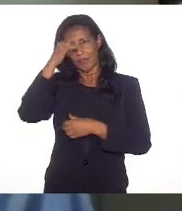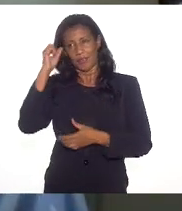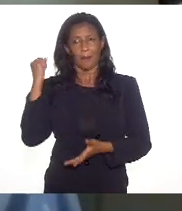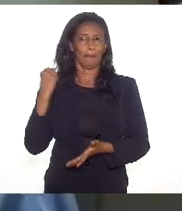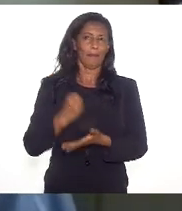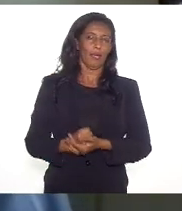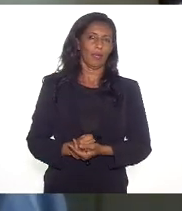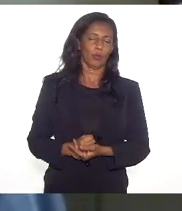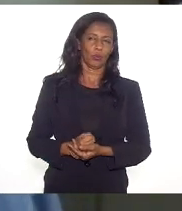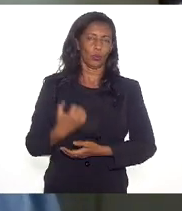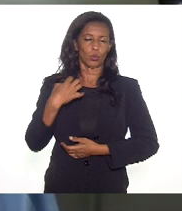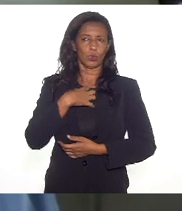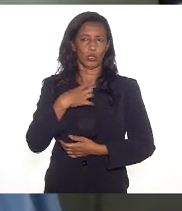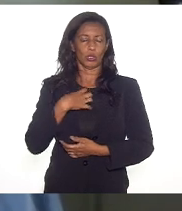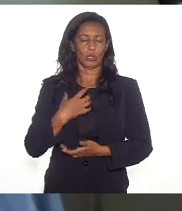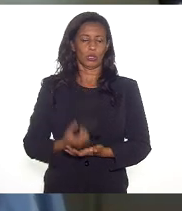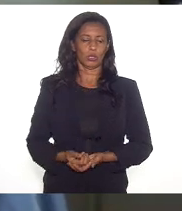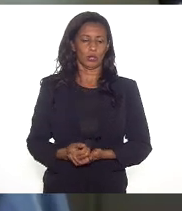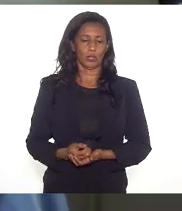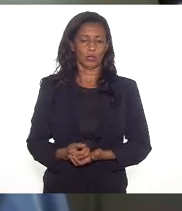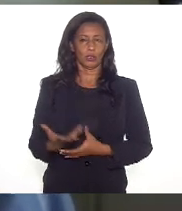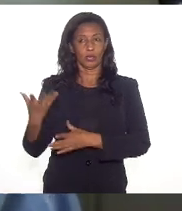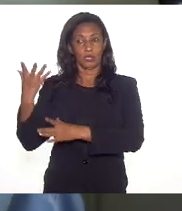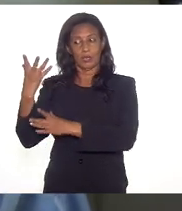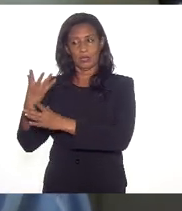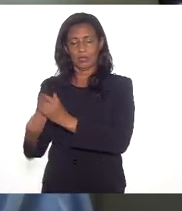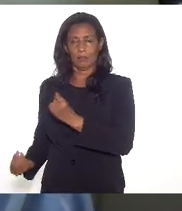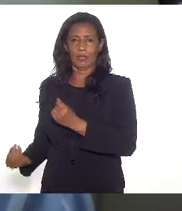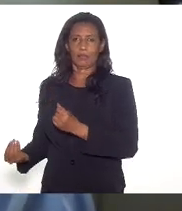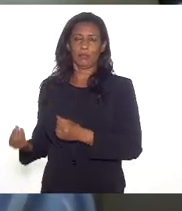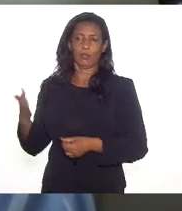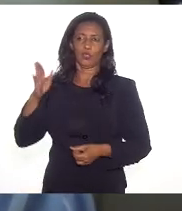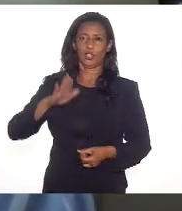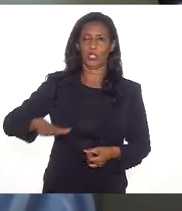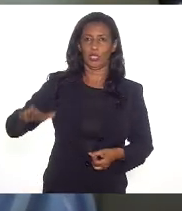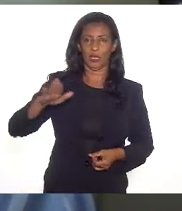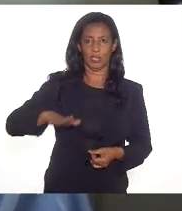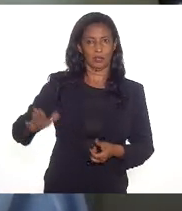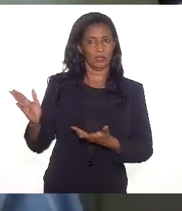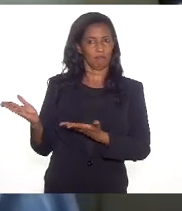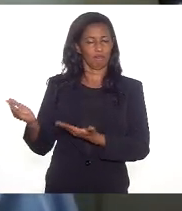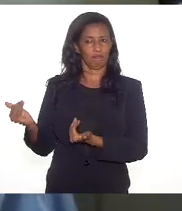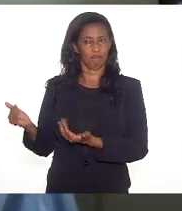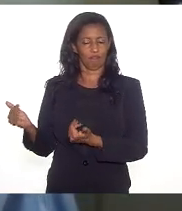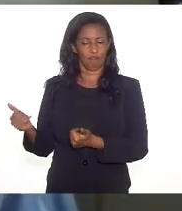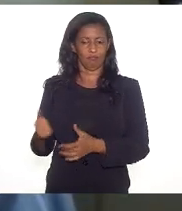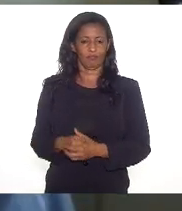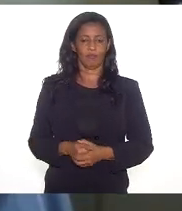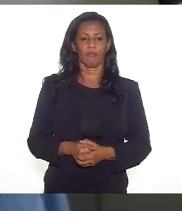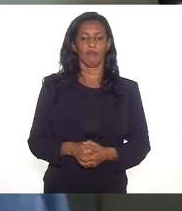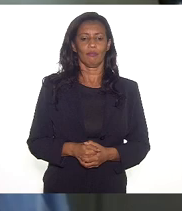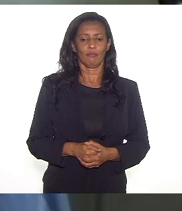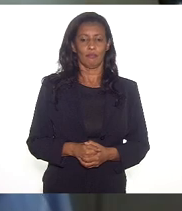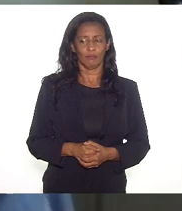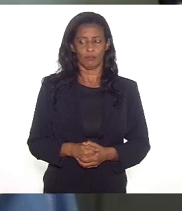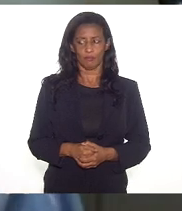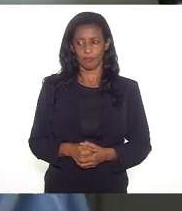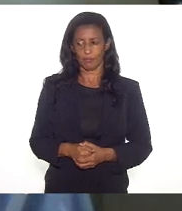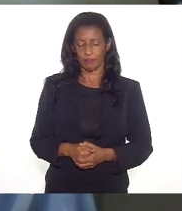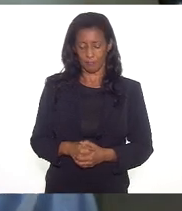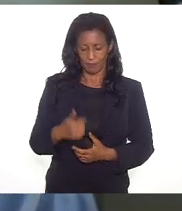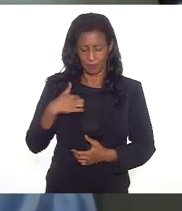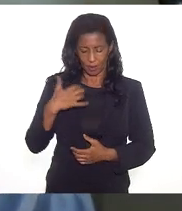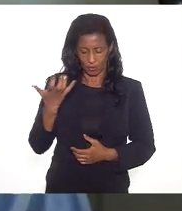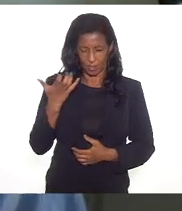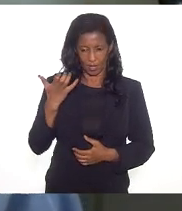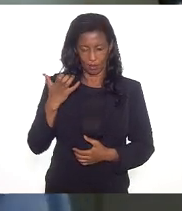tão sentido de desaparecimento de crianças e adolescentes, eu quero mudar o